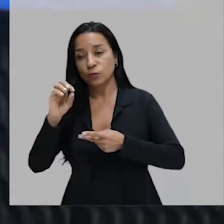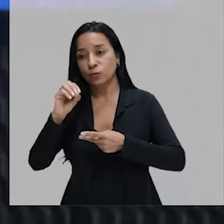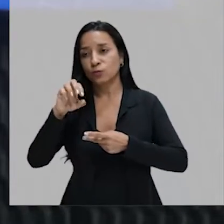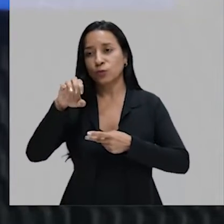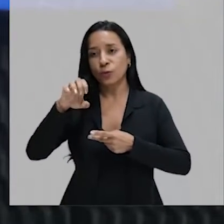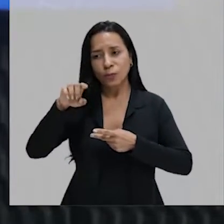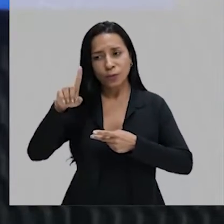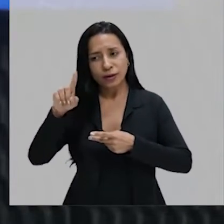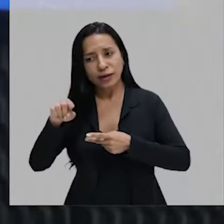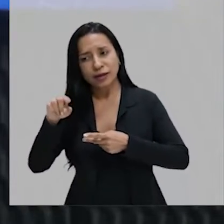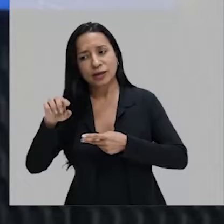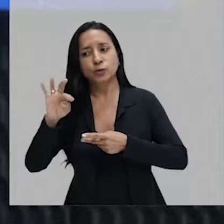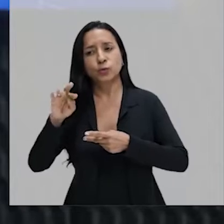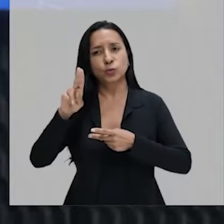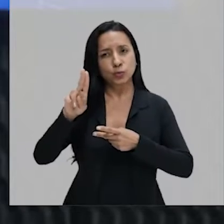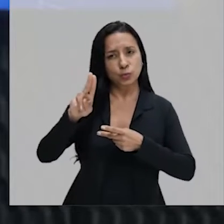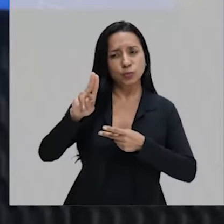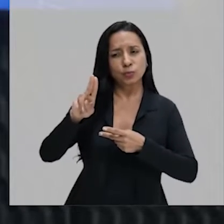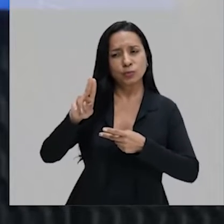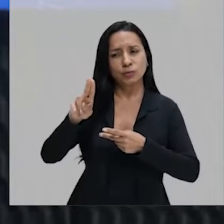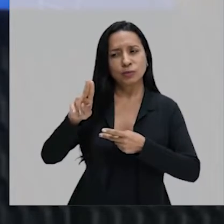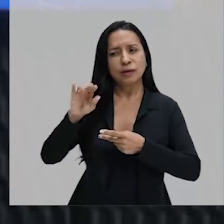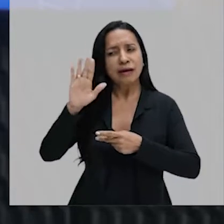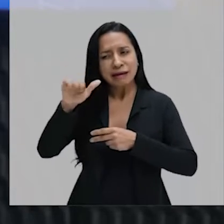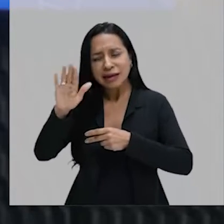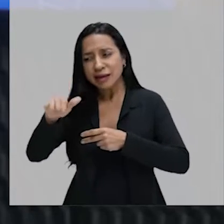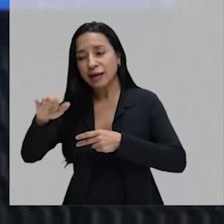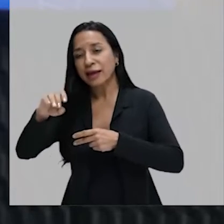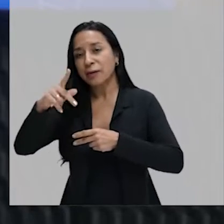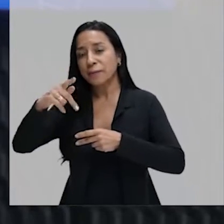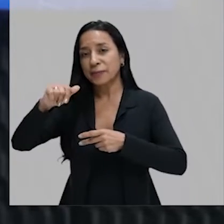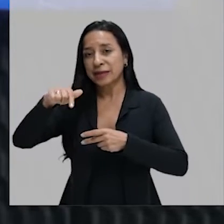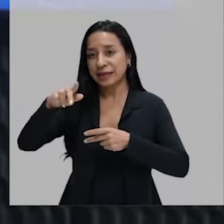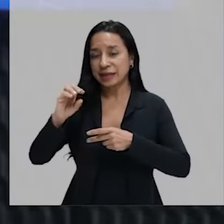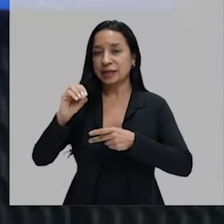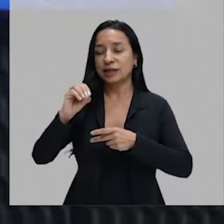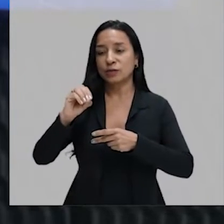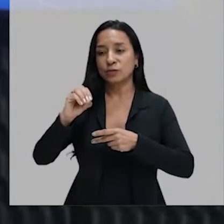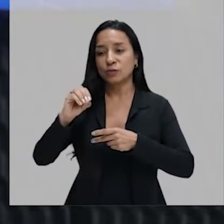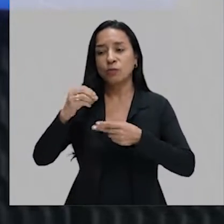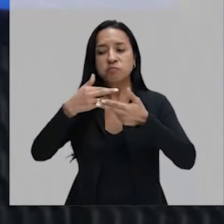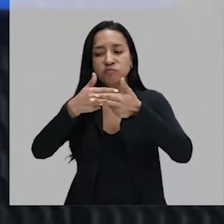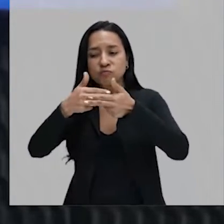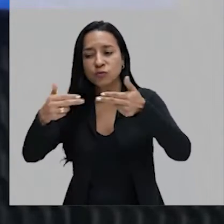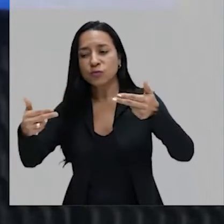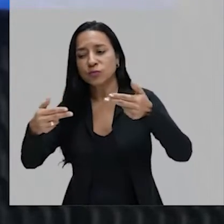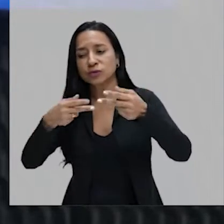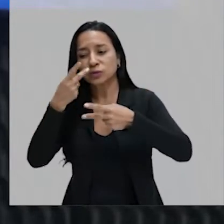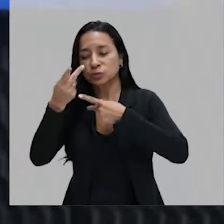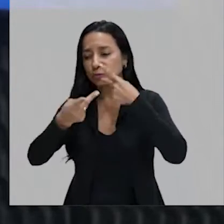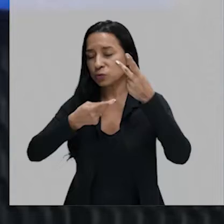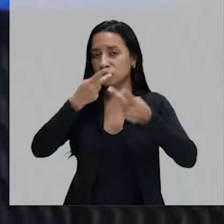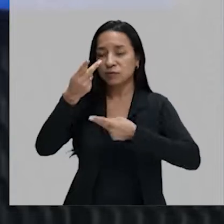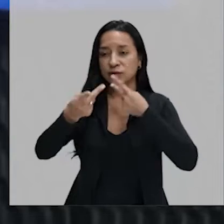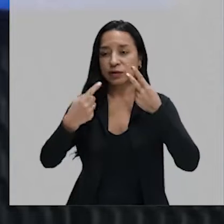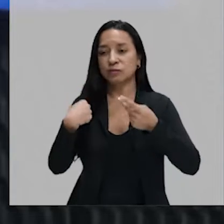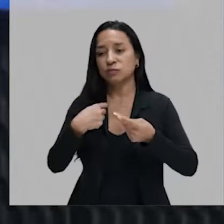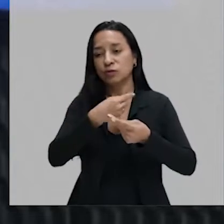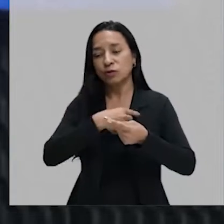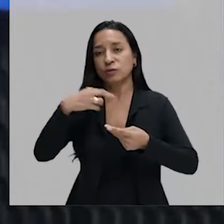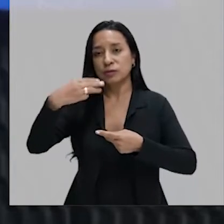Ô, ei, pequeno, e muitas coisas que só nós falamos, que fazem parte do nosso processo